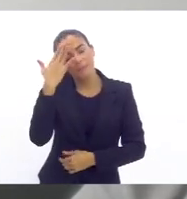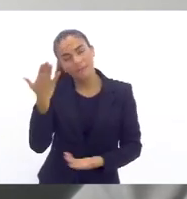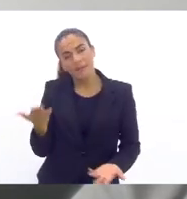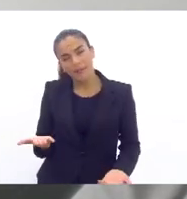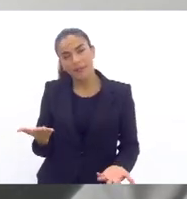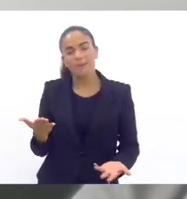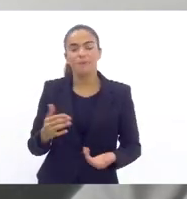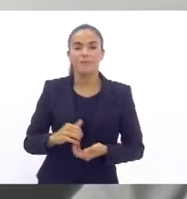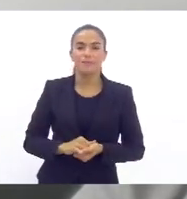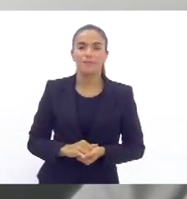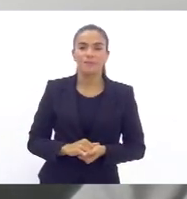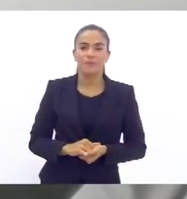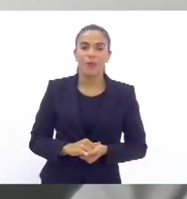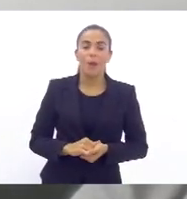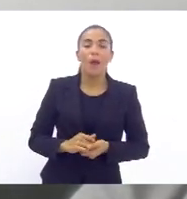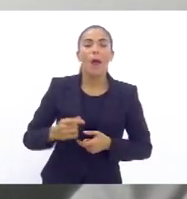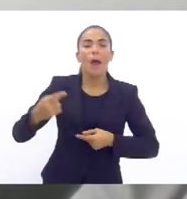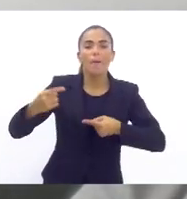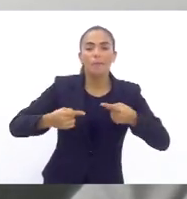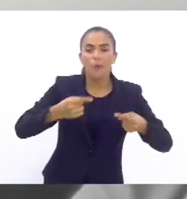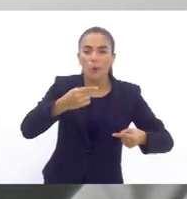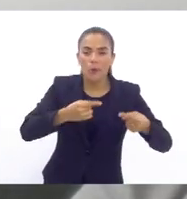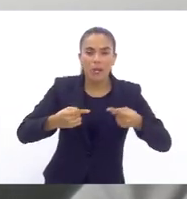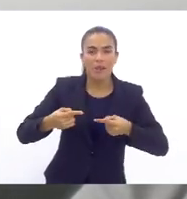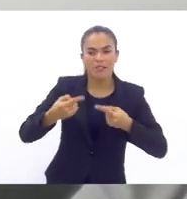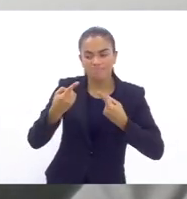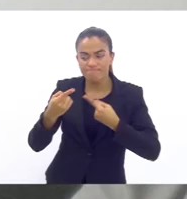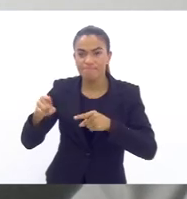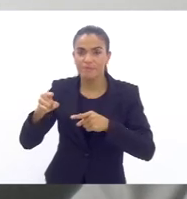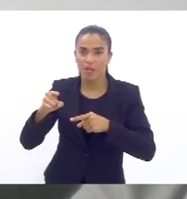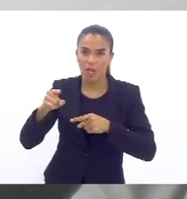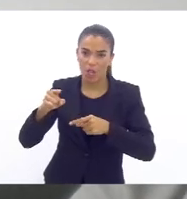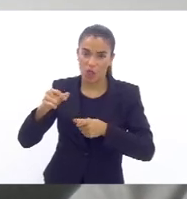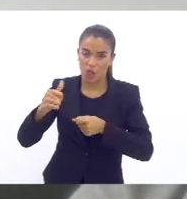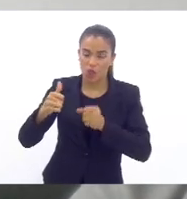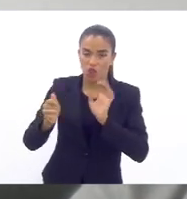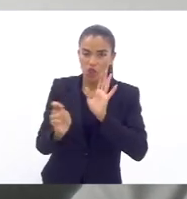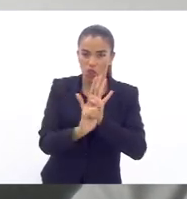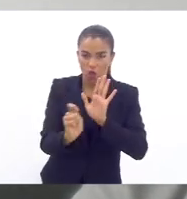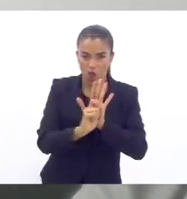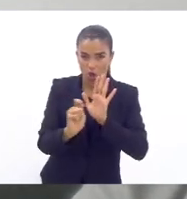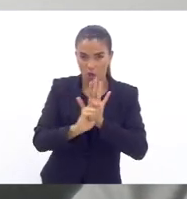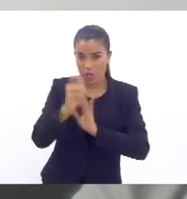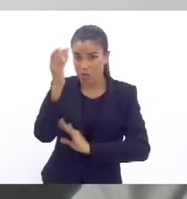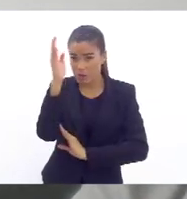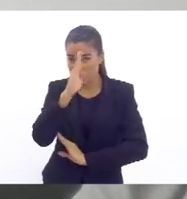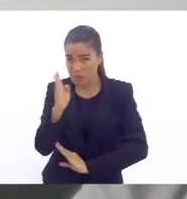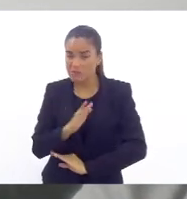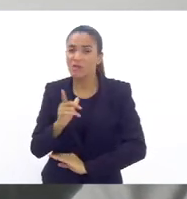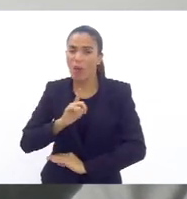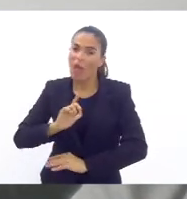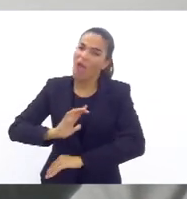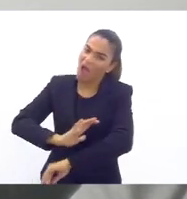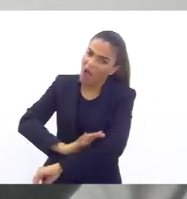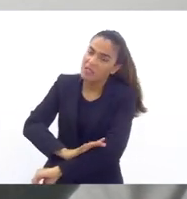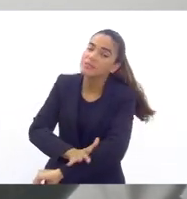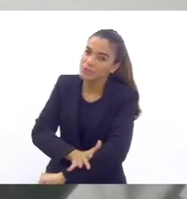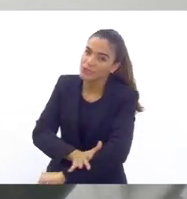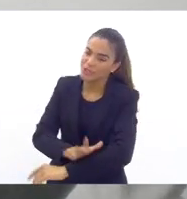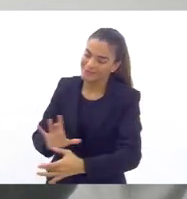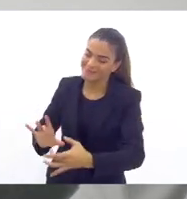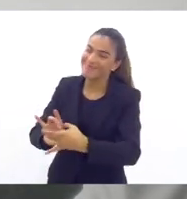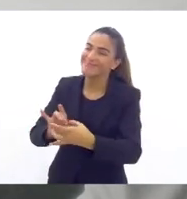a política de drogas no Brasil ela tem um conteúdo racista porque o estado brasileiro é um estado racista